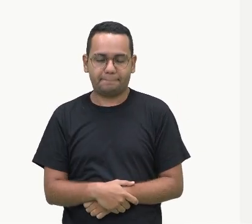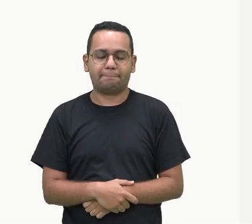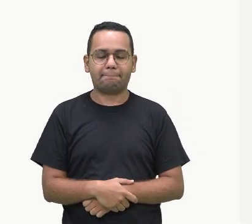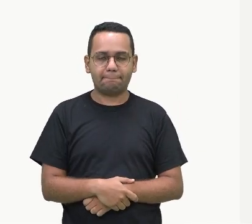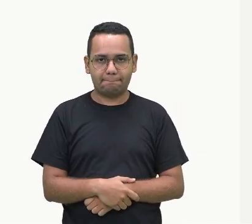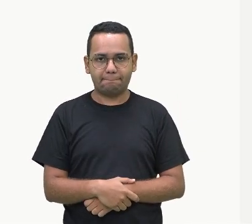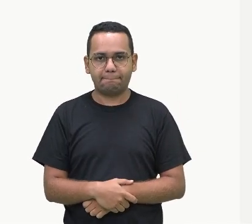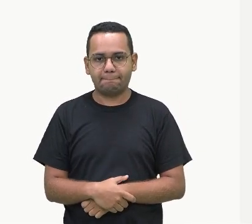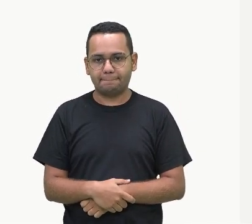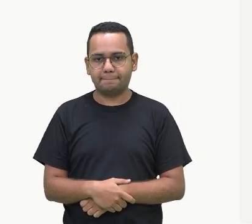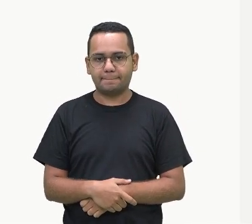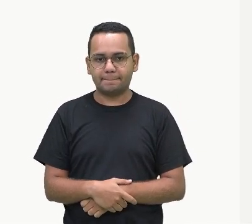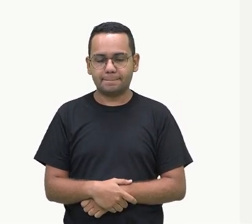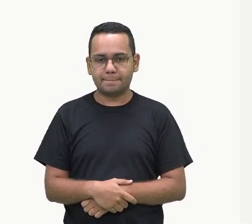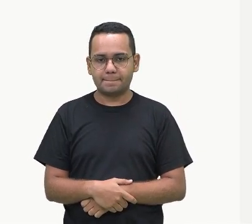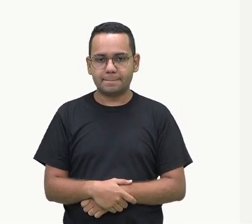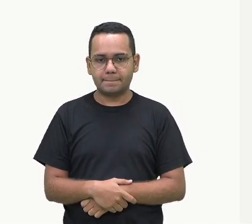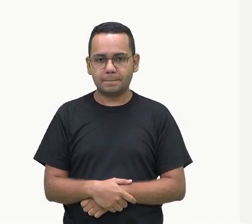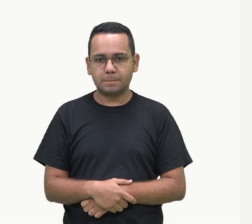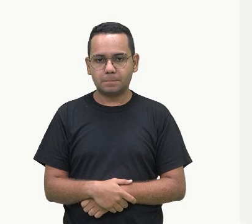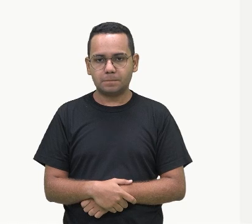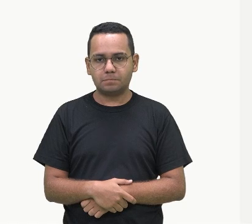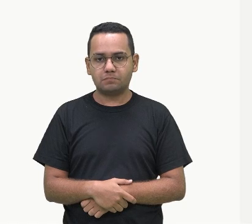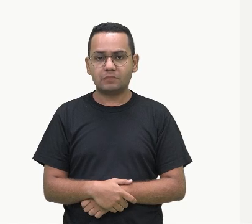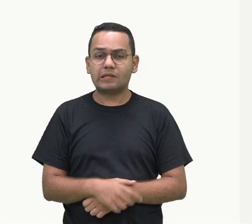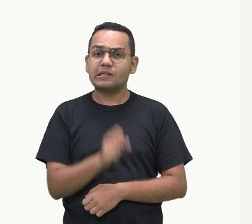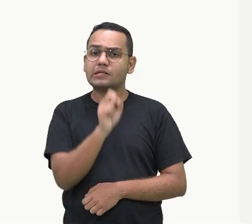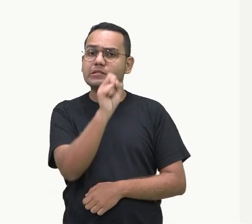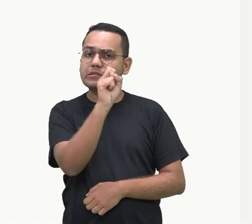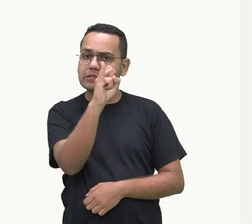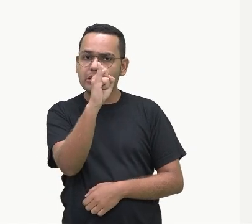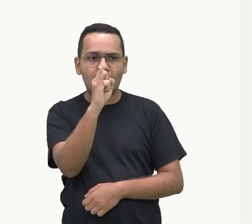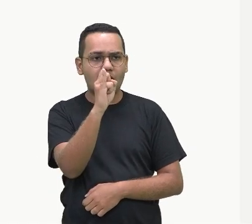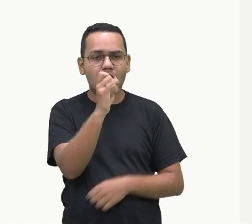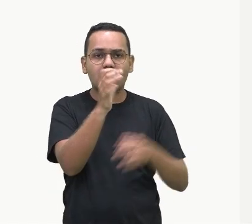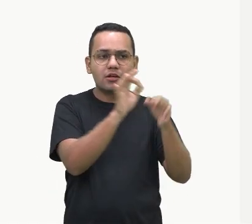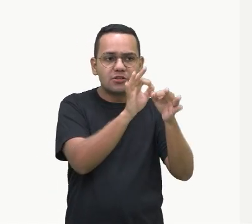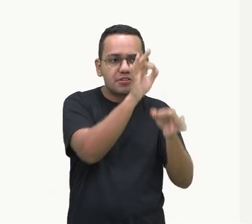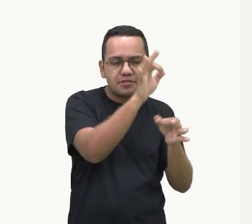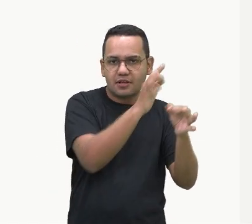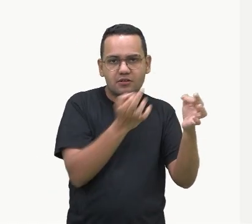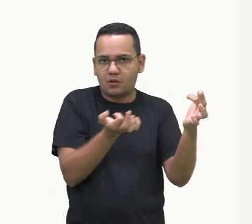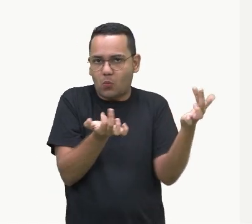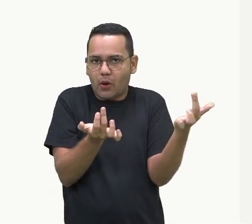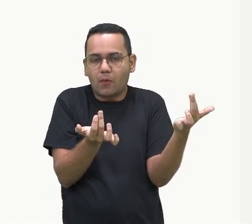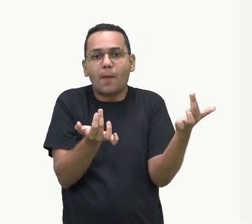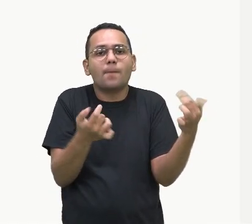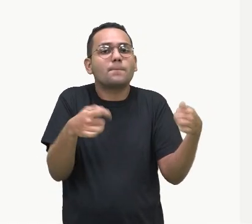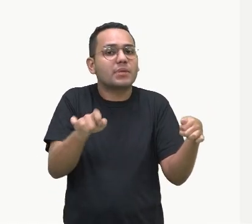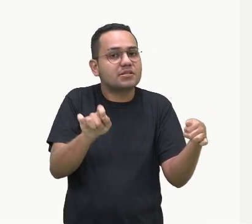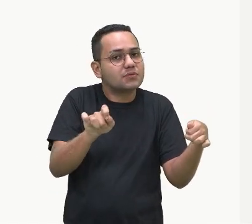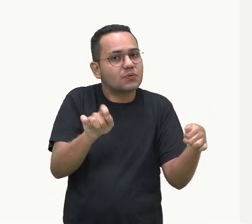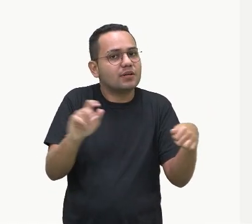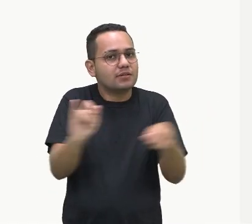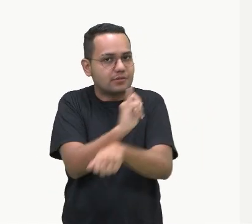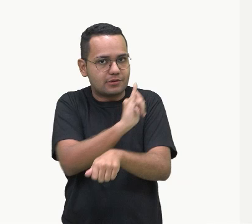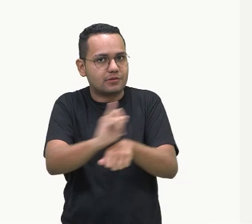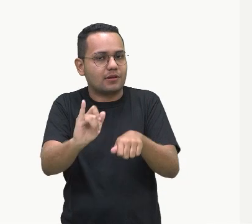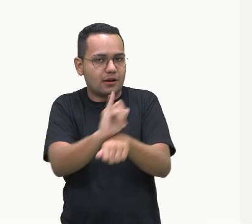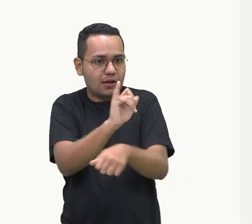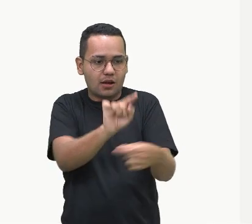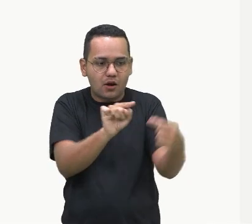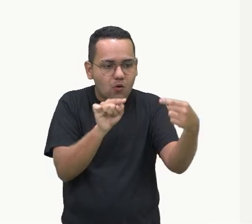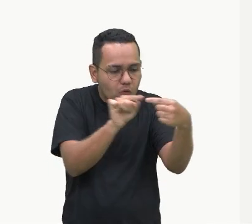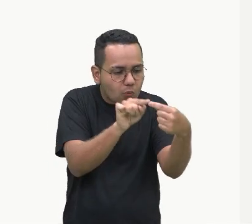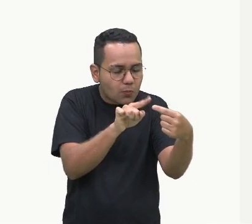segmento. Ok? E aí, quando não são congruentes entre si, a gente tem que utilizar algumas estratégias para